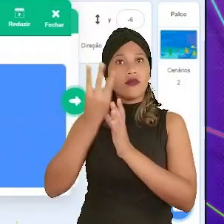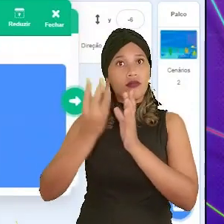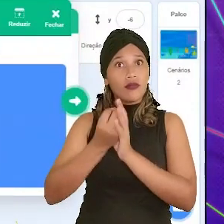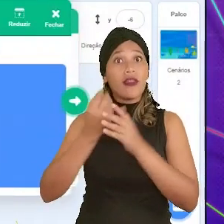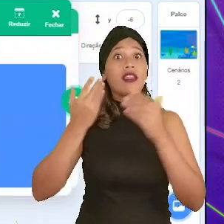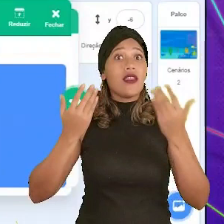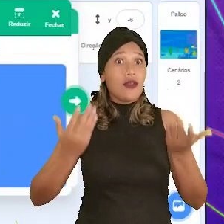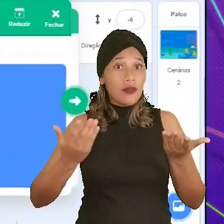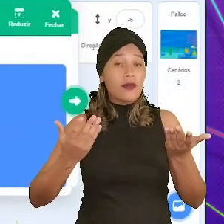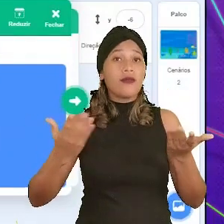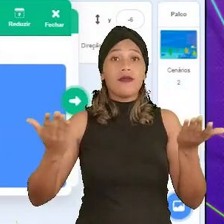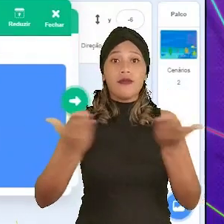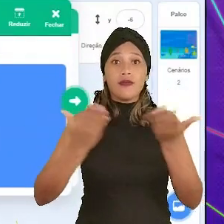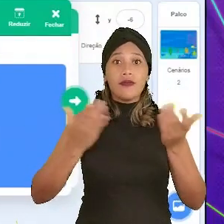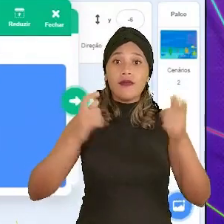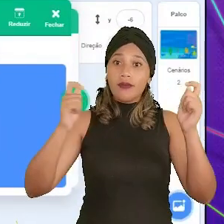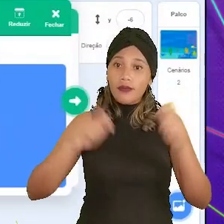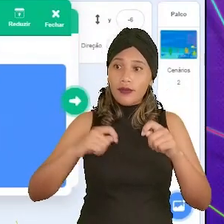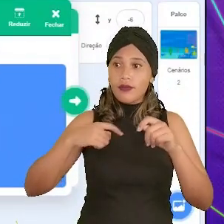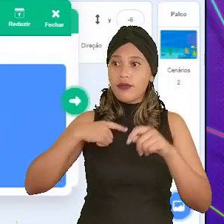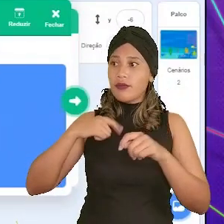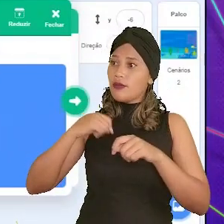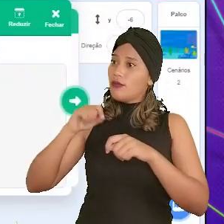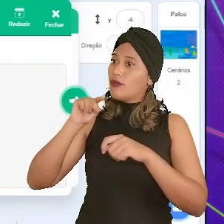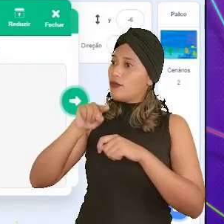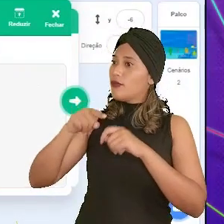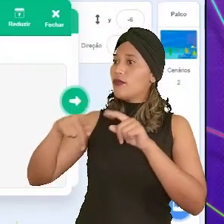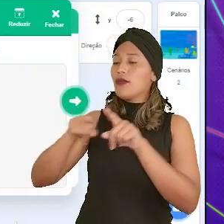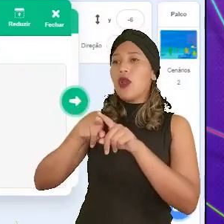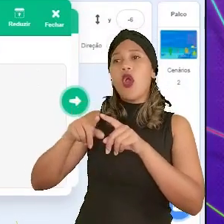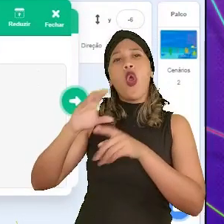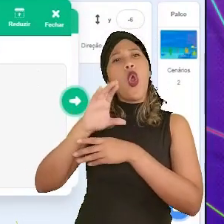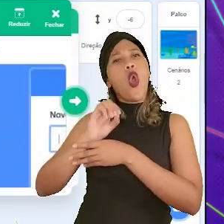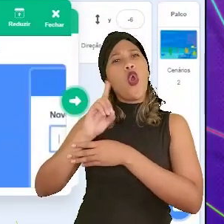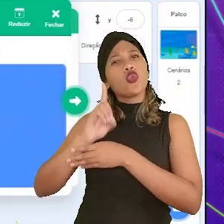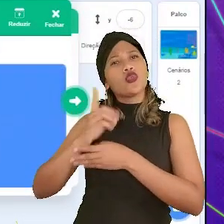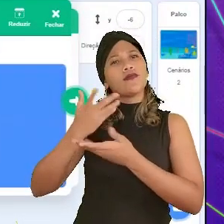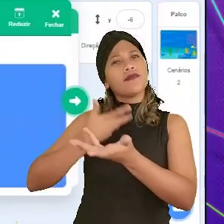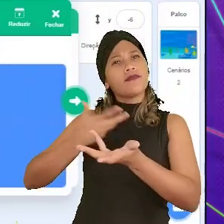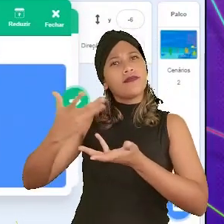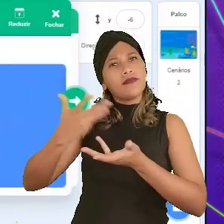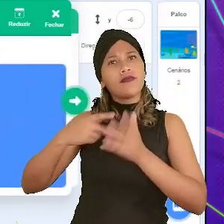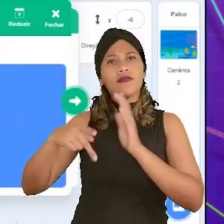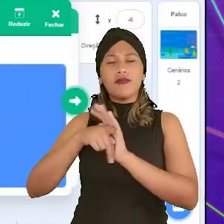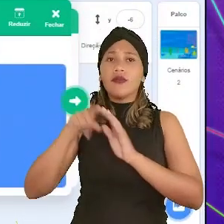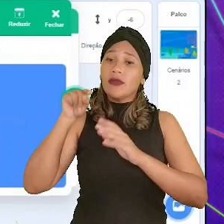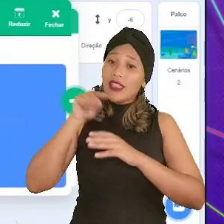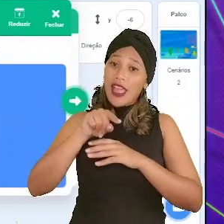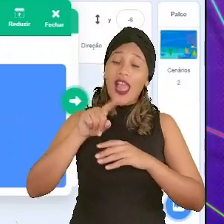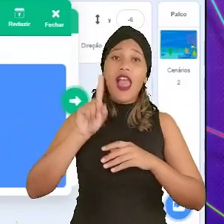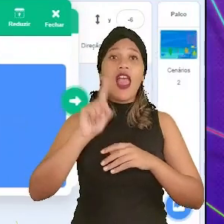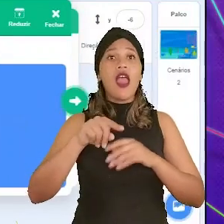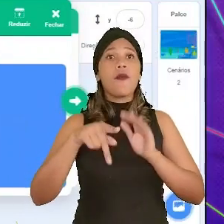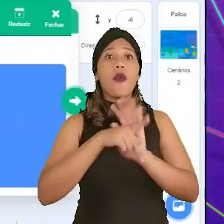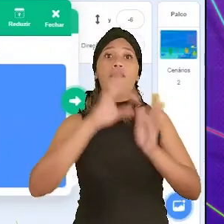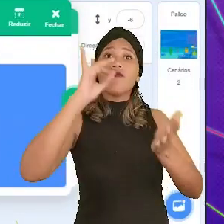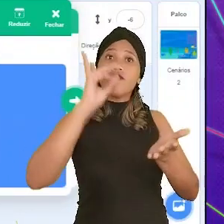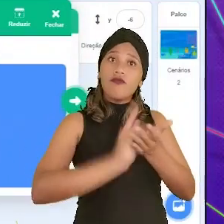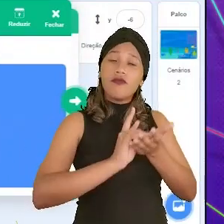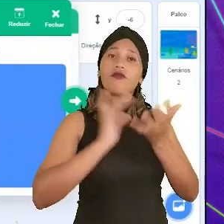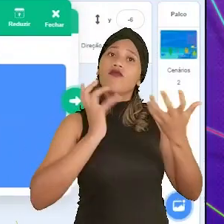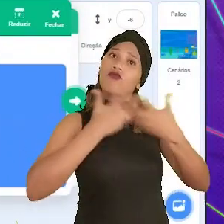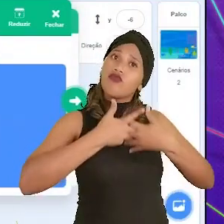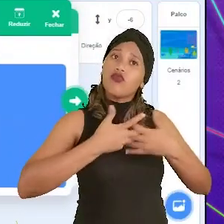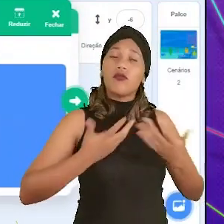criaram. E com isso agora, a gente vai poder adicionar alguns códigos, uma interação que fará dessa variável algo de